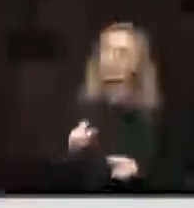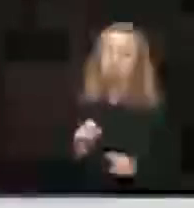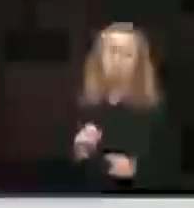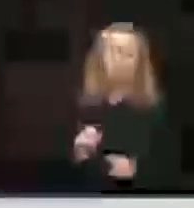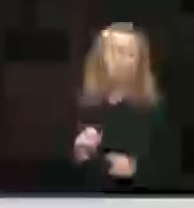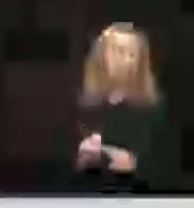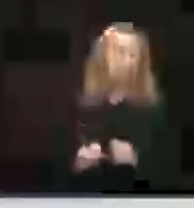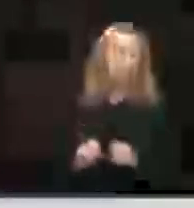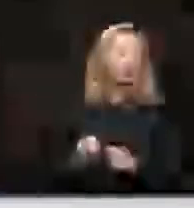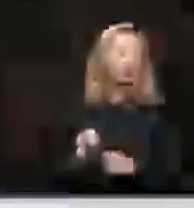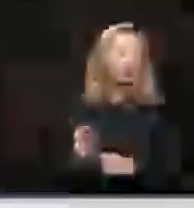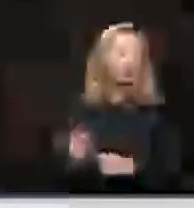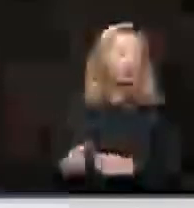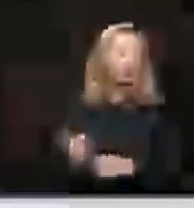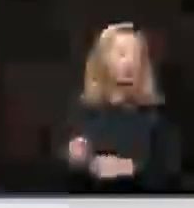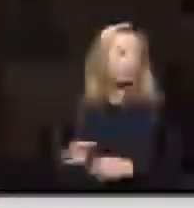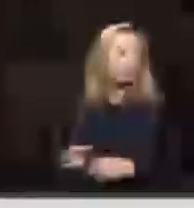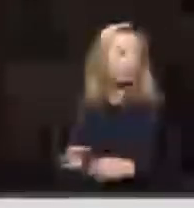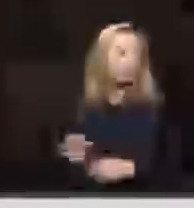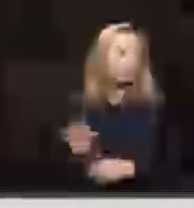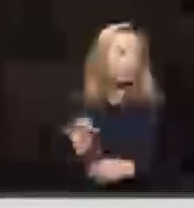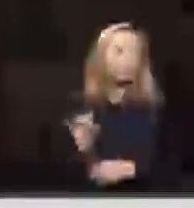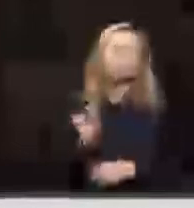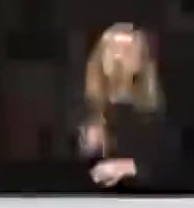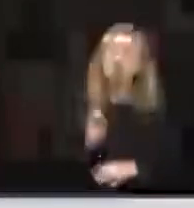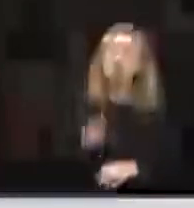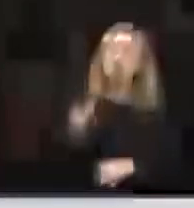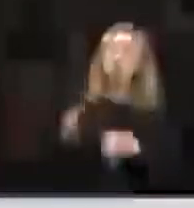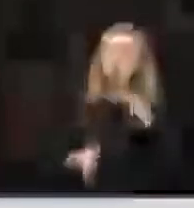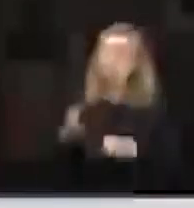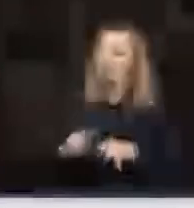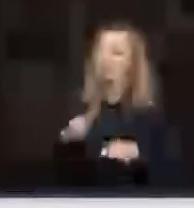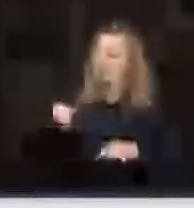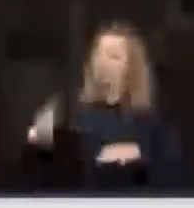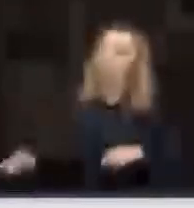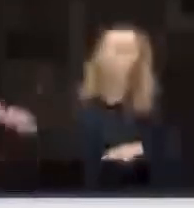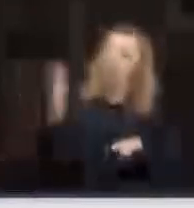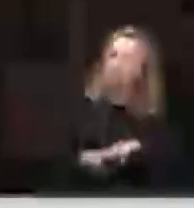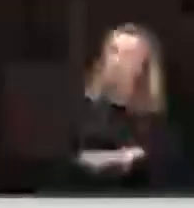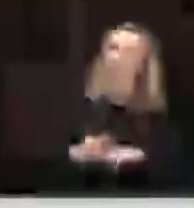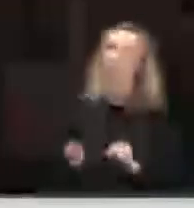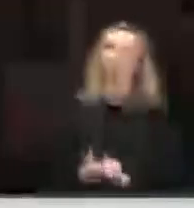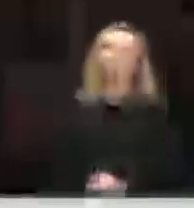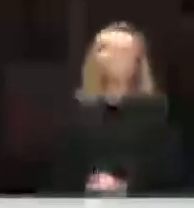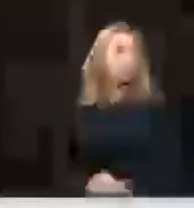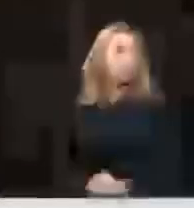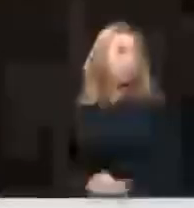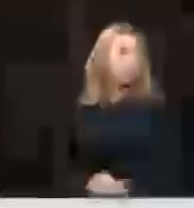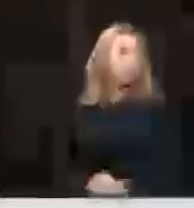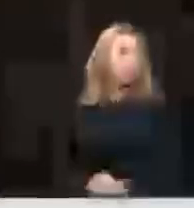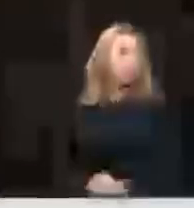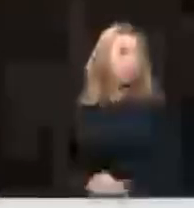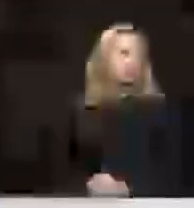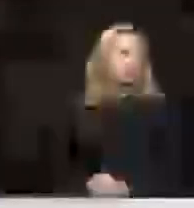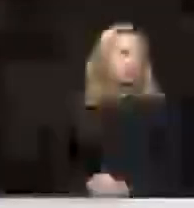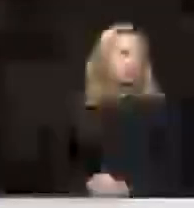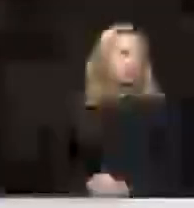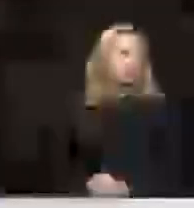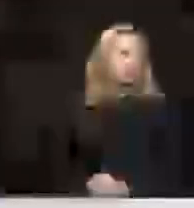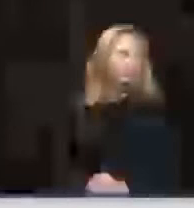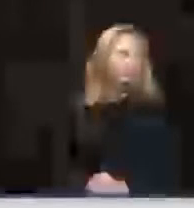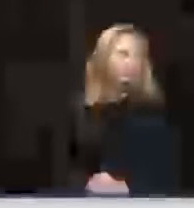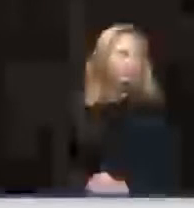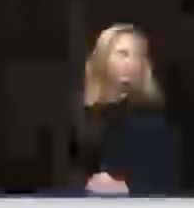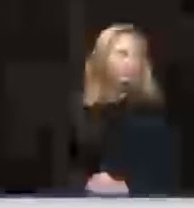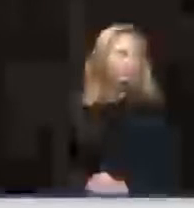a sentença, transitando em julgado, recolher às prisões o condenado. Estou travando uma cruzada,